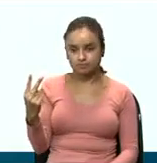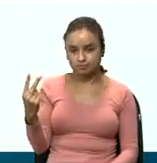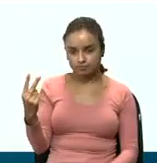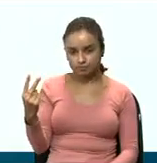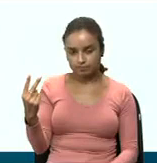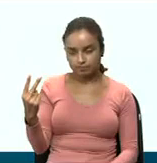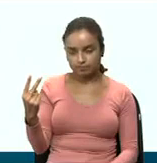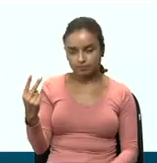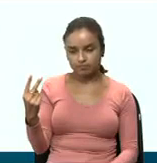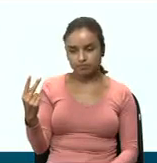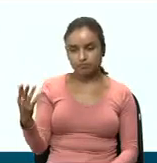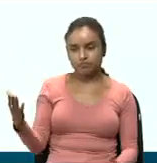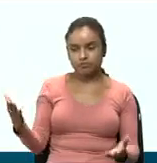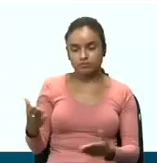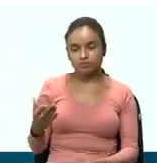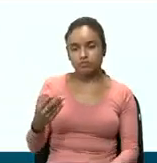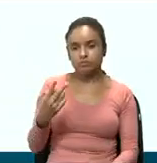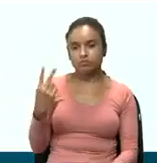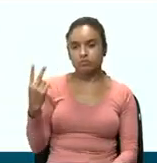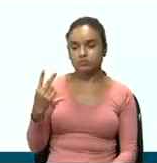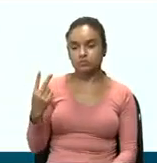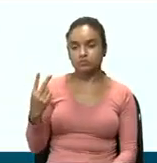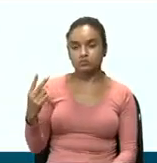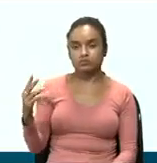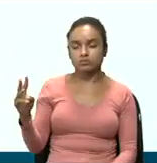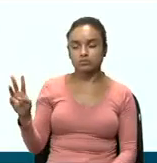para a gente entender. 2 e 3.